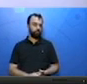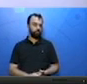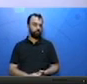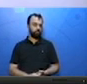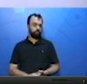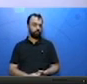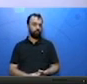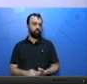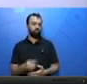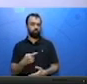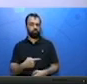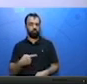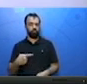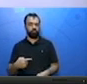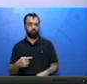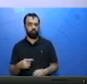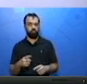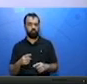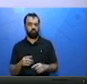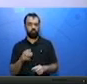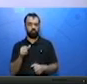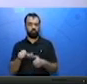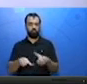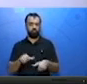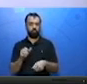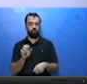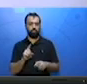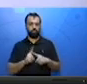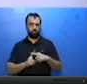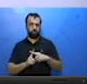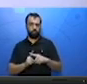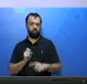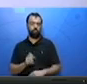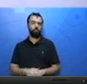Então aqui menos com menos dá mais, né? Sinais iguais dá mais.